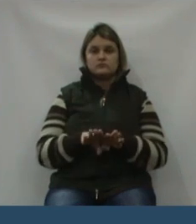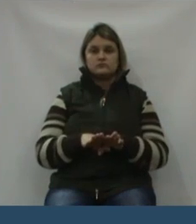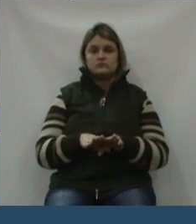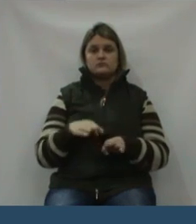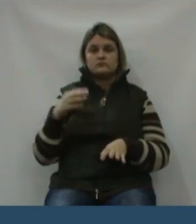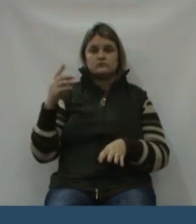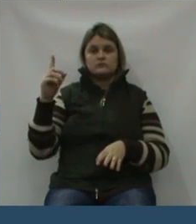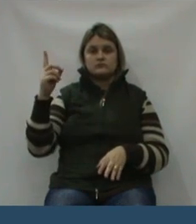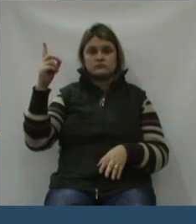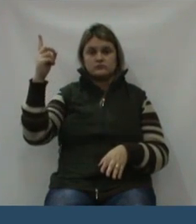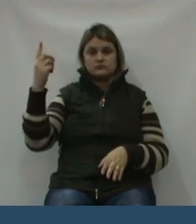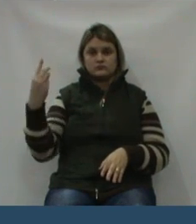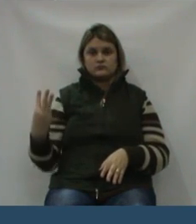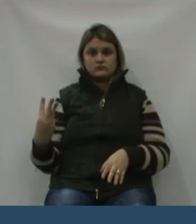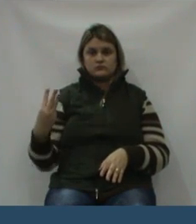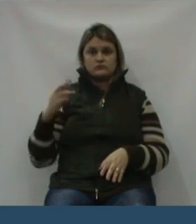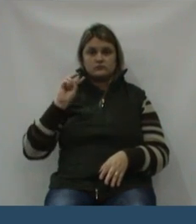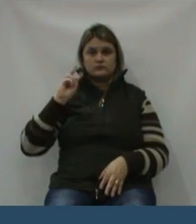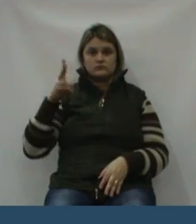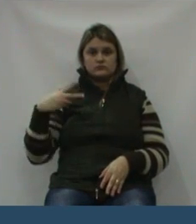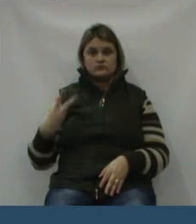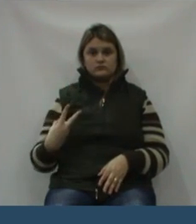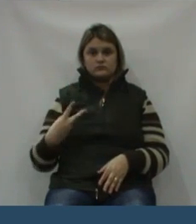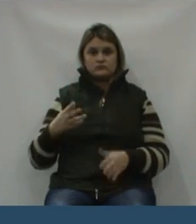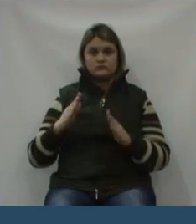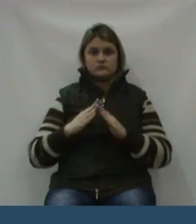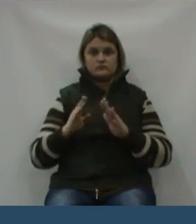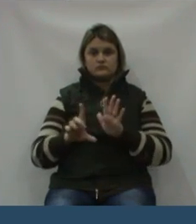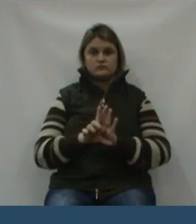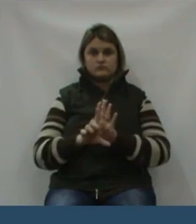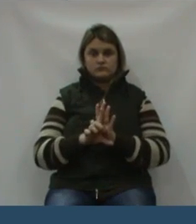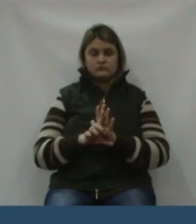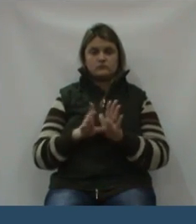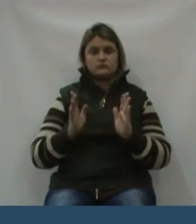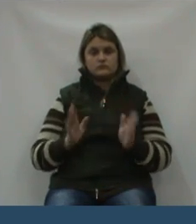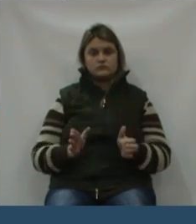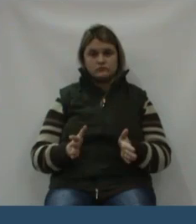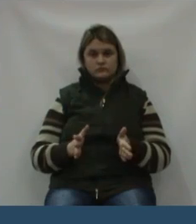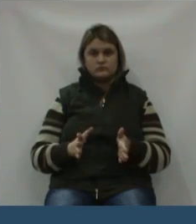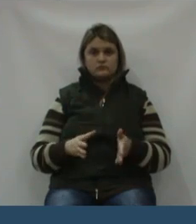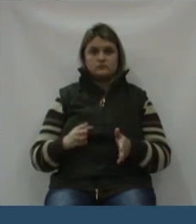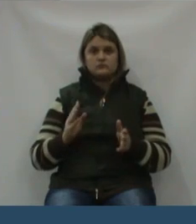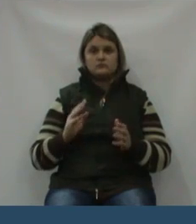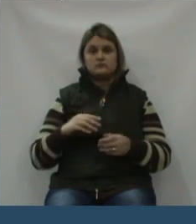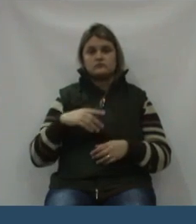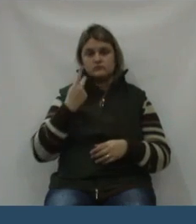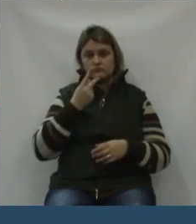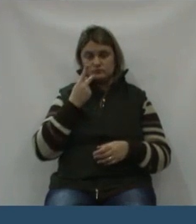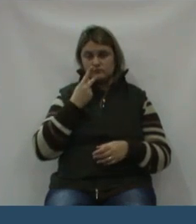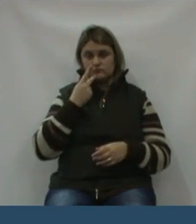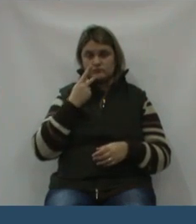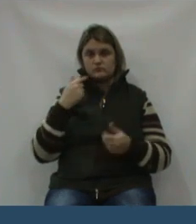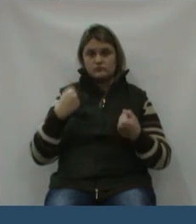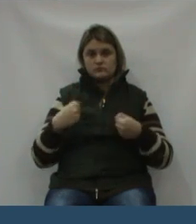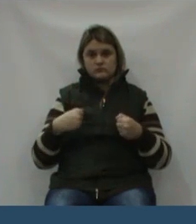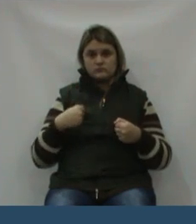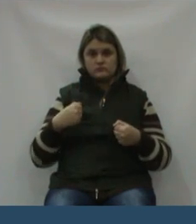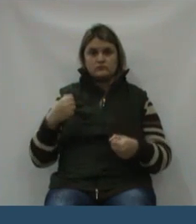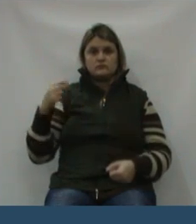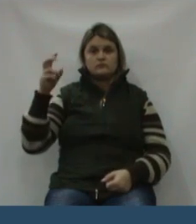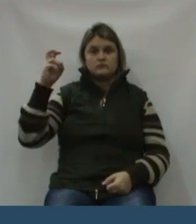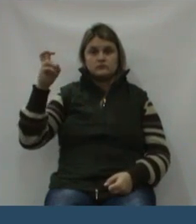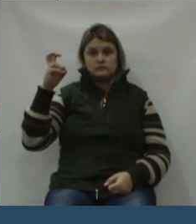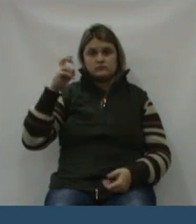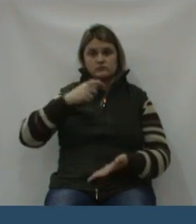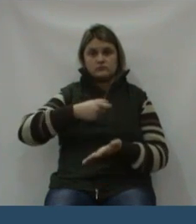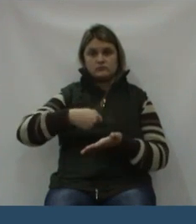menos 1/3 dos vereadores dessa casa. Hoje, como tem que arredondar para cima, são necessárias